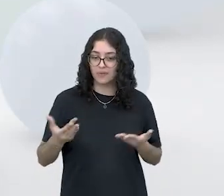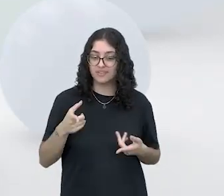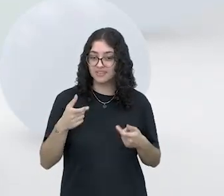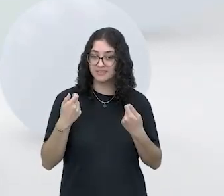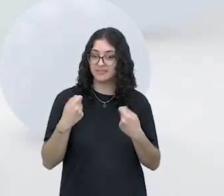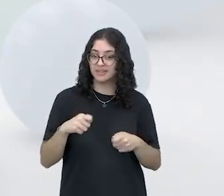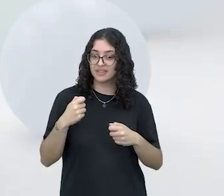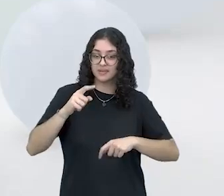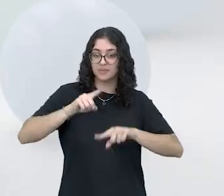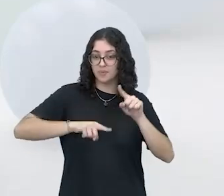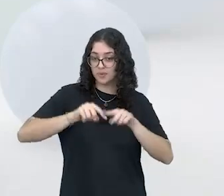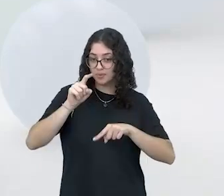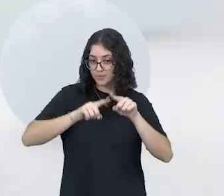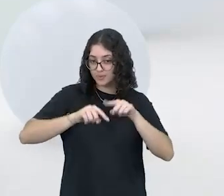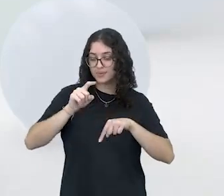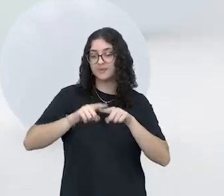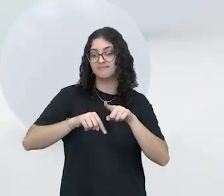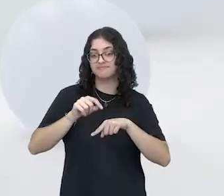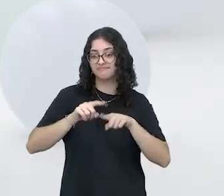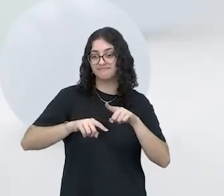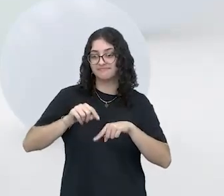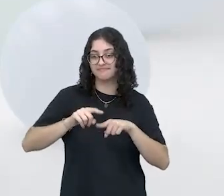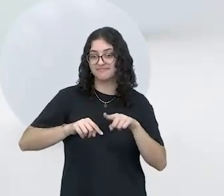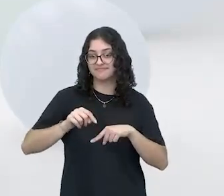procurar produtos.